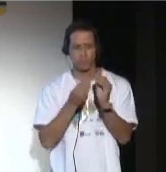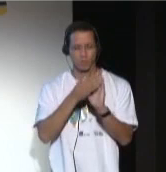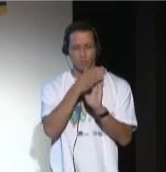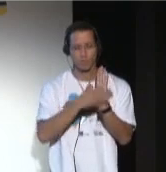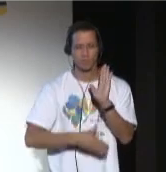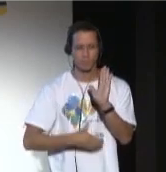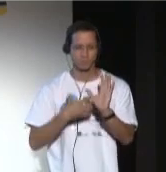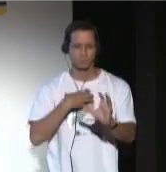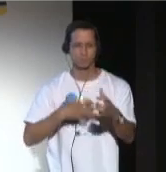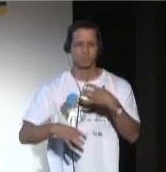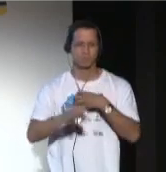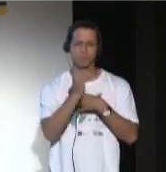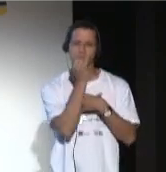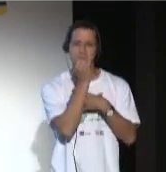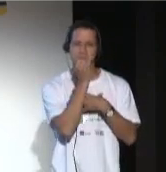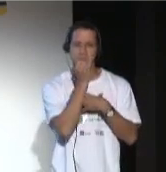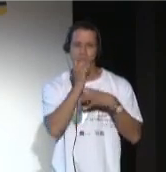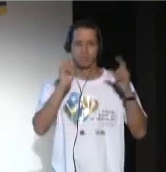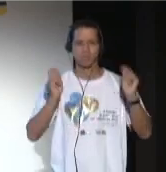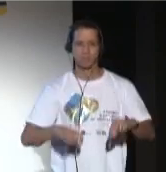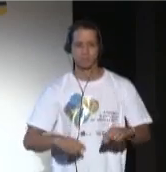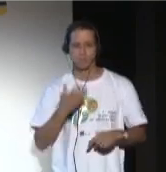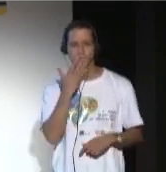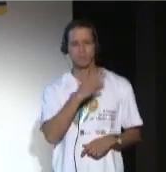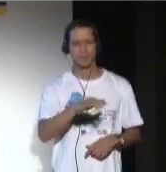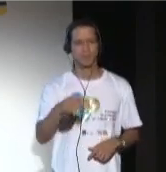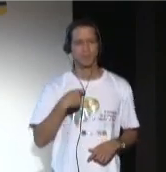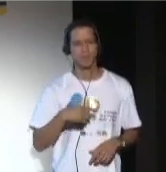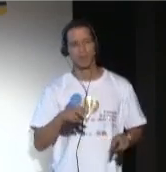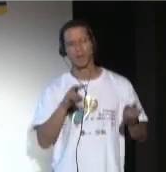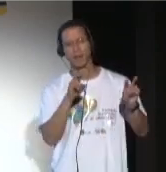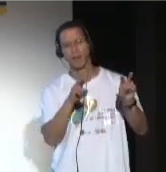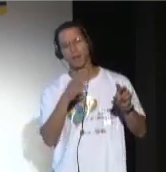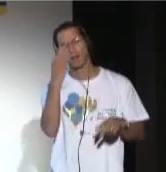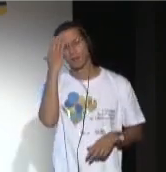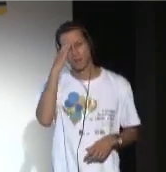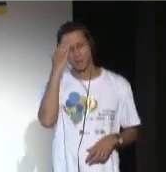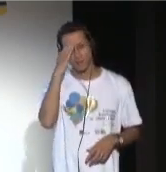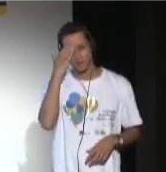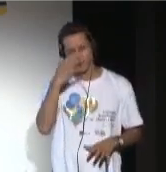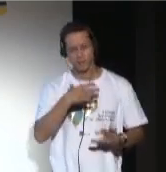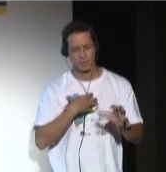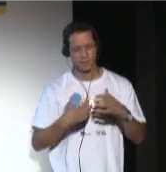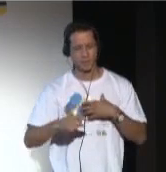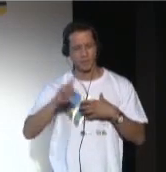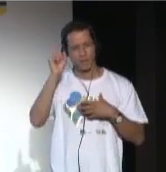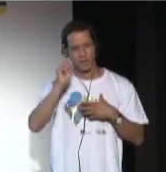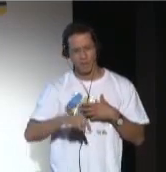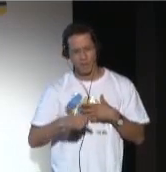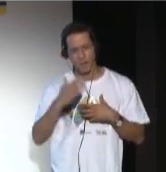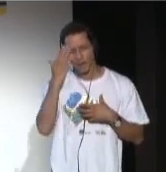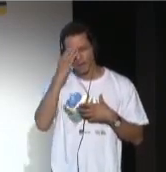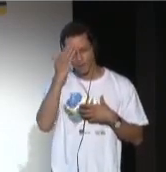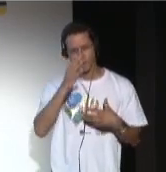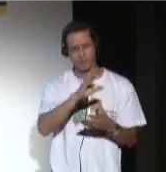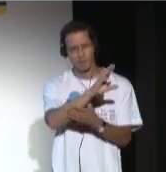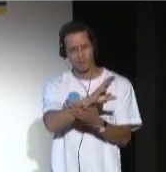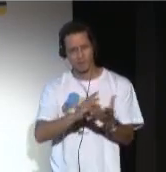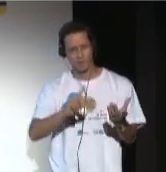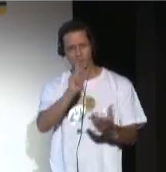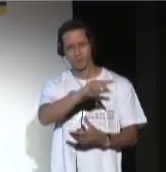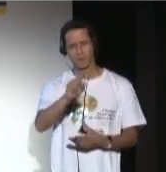com a empatia, por exemplo. Aí as crianças vão falar, tudo bem, então empatia é isso. A criança consegue copiar a ação do